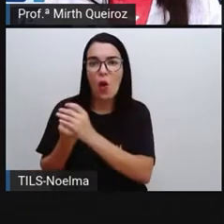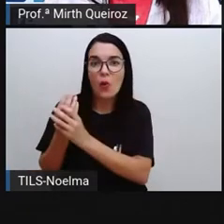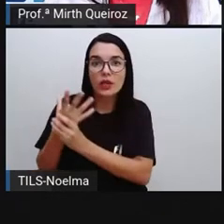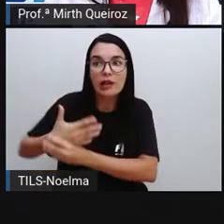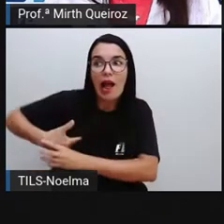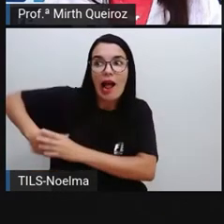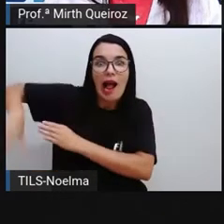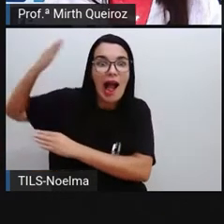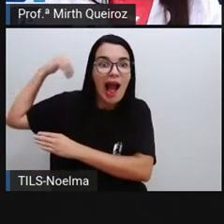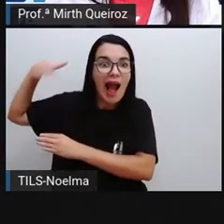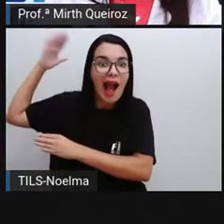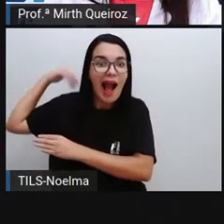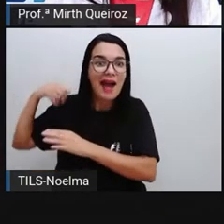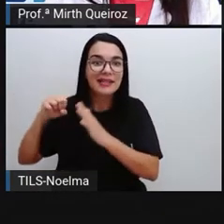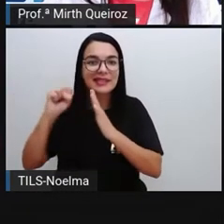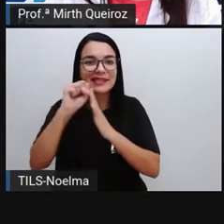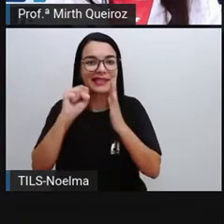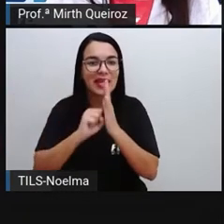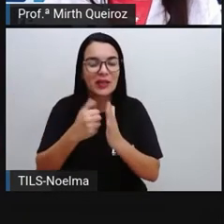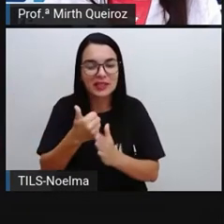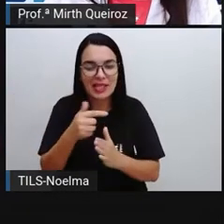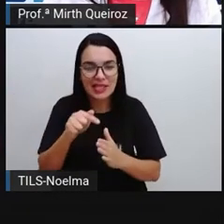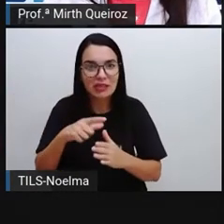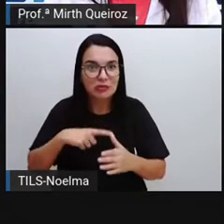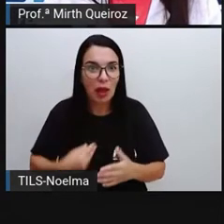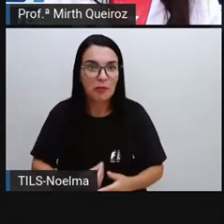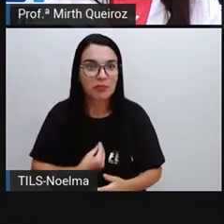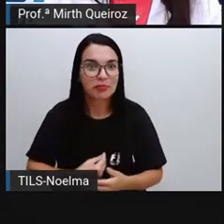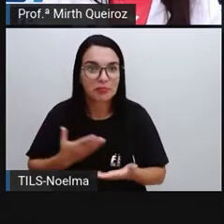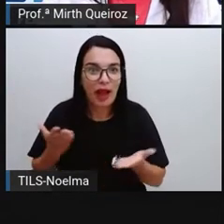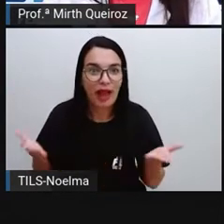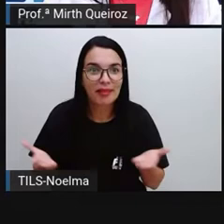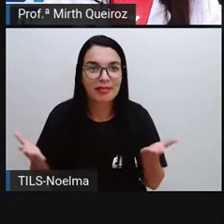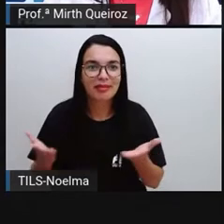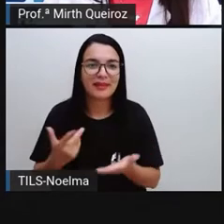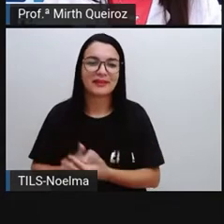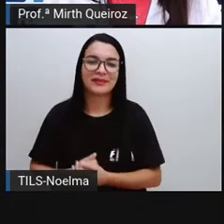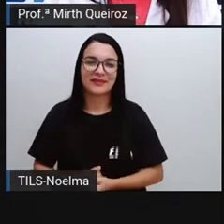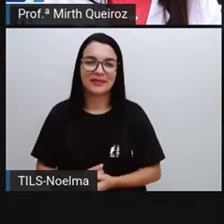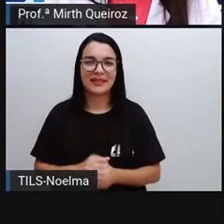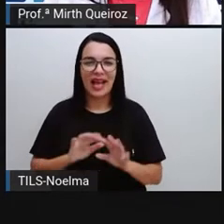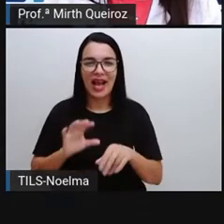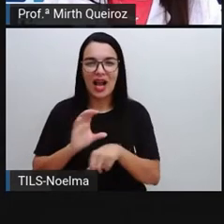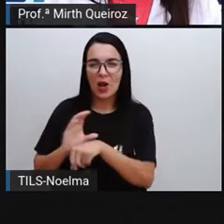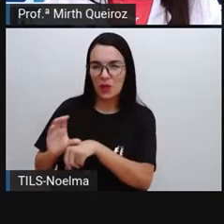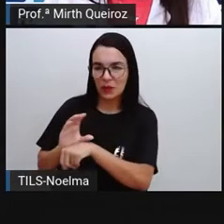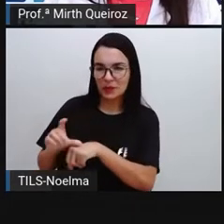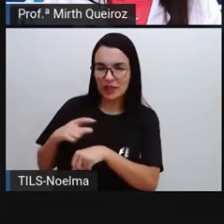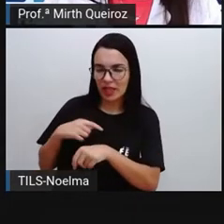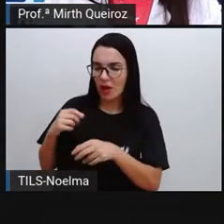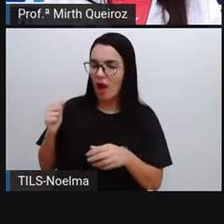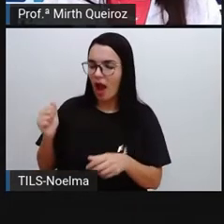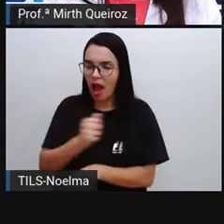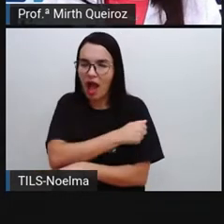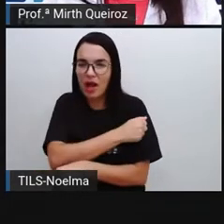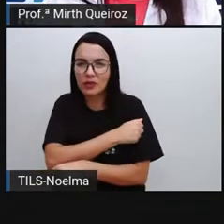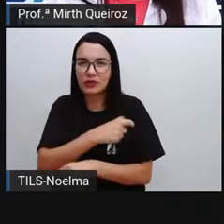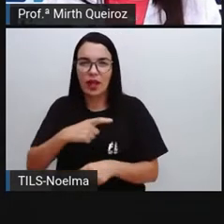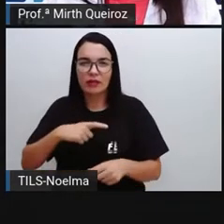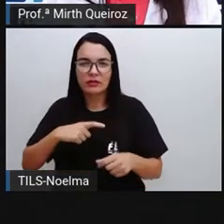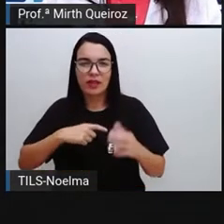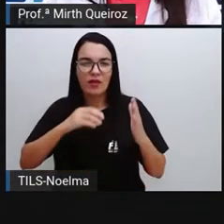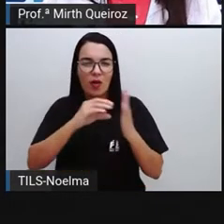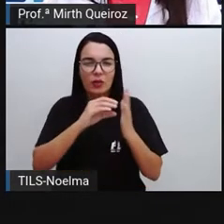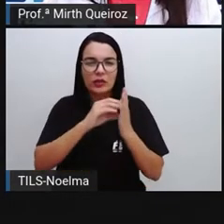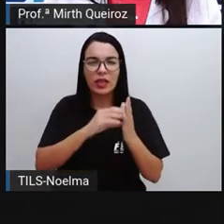no século XVII permanece aí até hoje, né? Durante o curso, esses alunos eles foram introduzindo os conceitos de